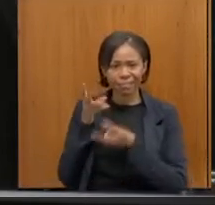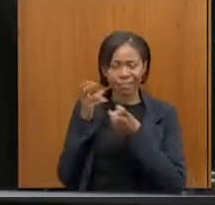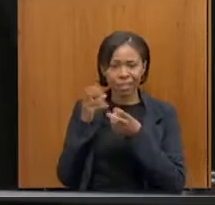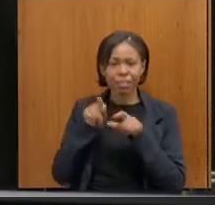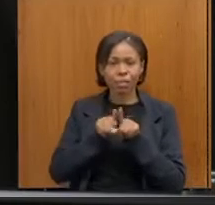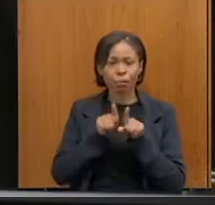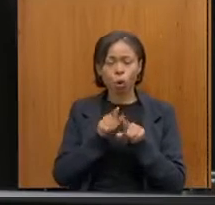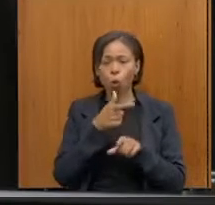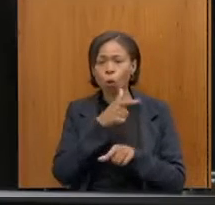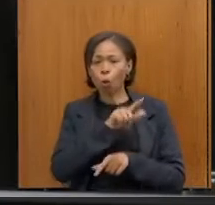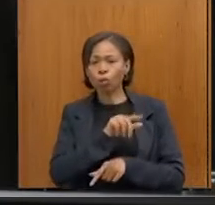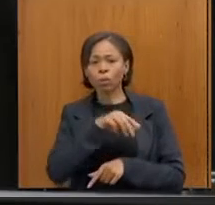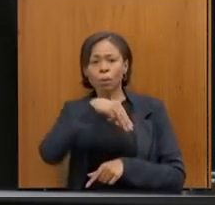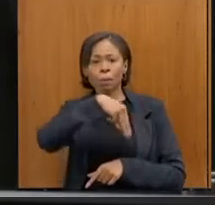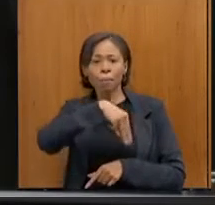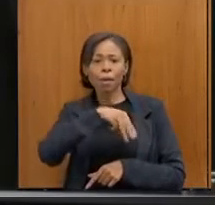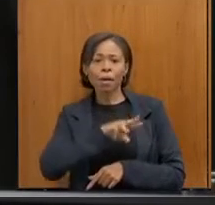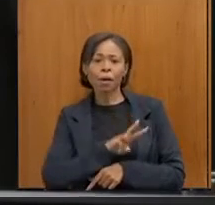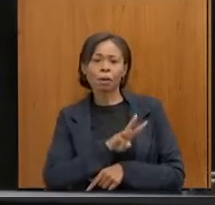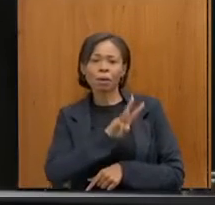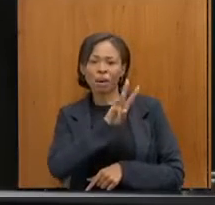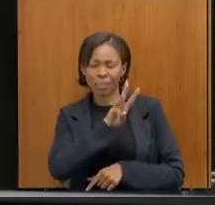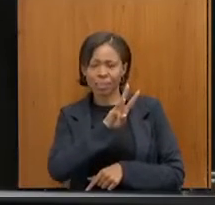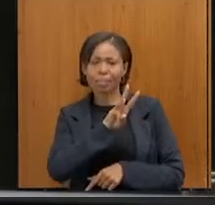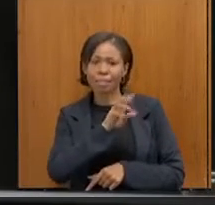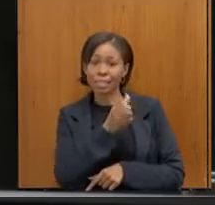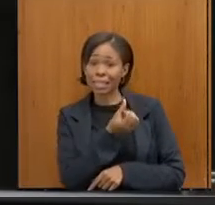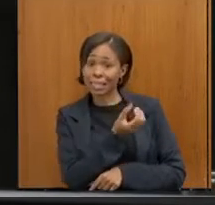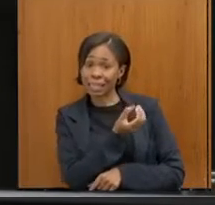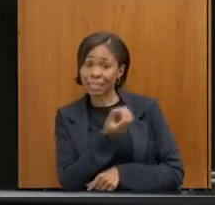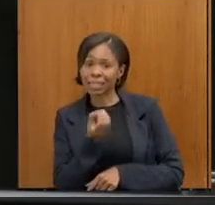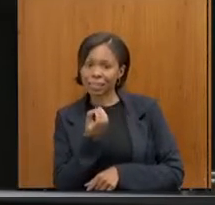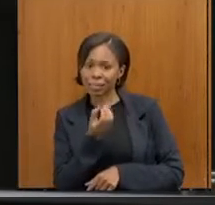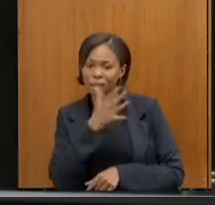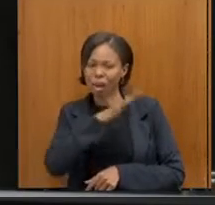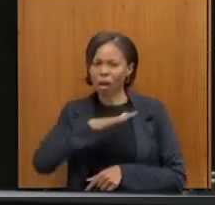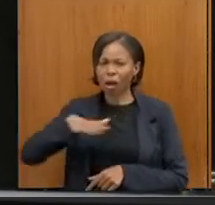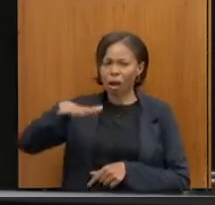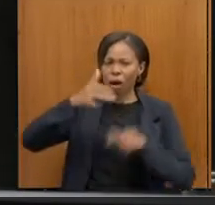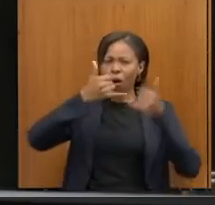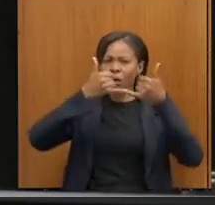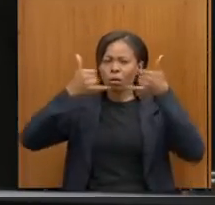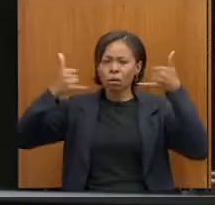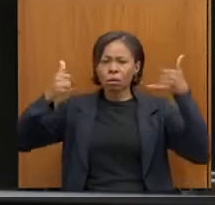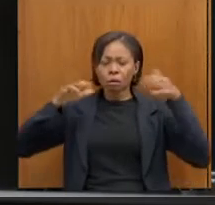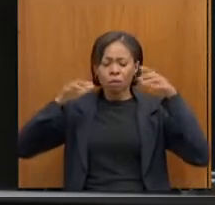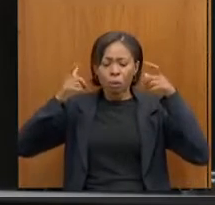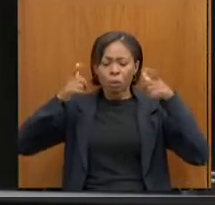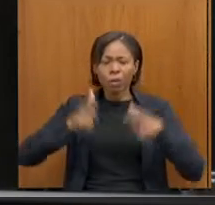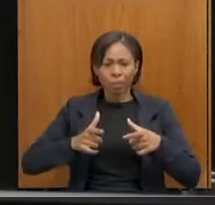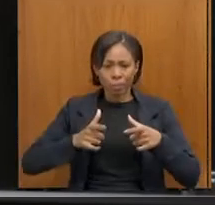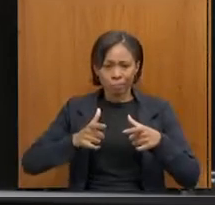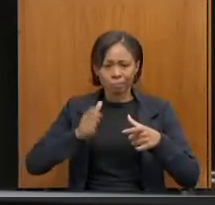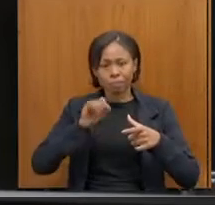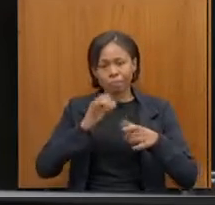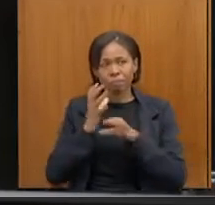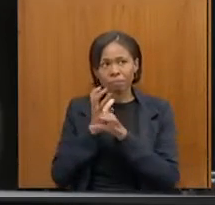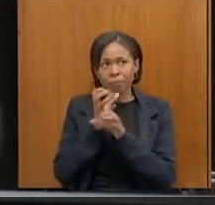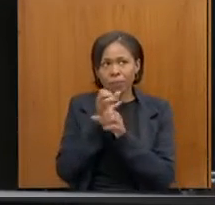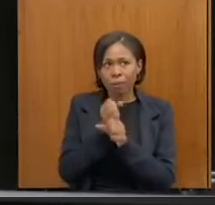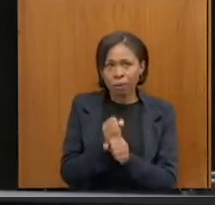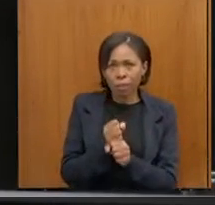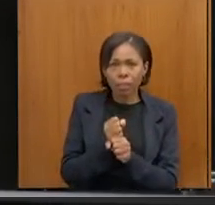kiston no âmbito da geração centralizada se pegarmos todos os investimentos em energia